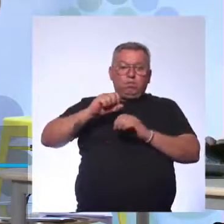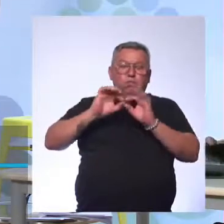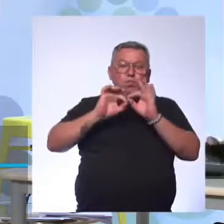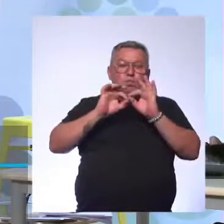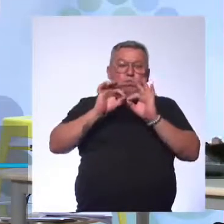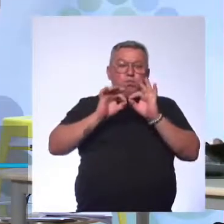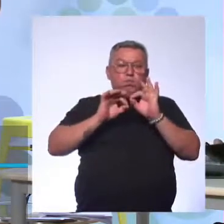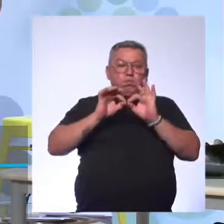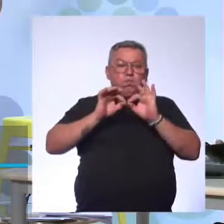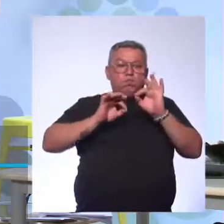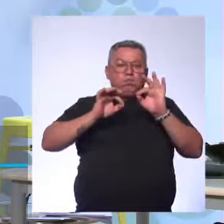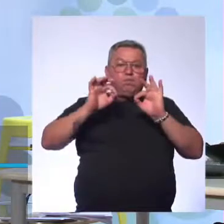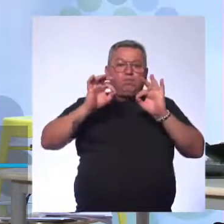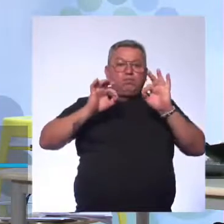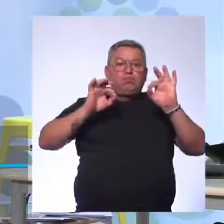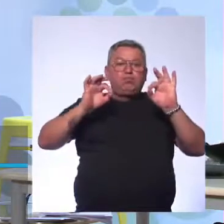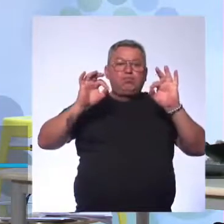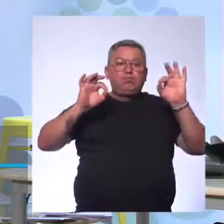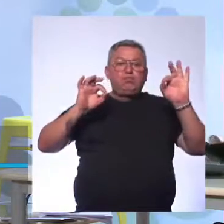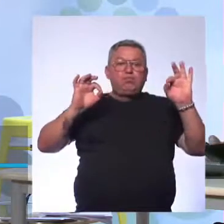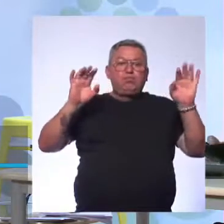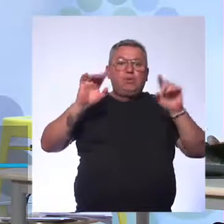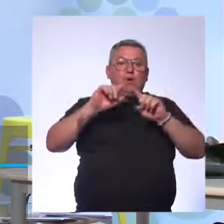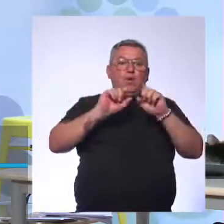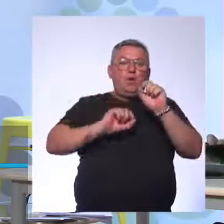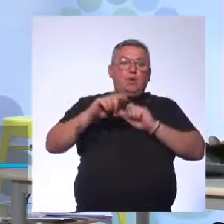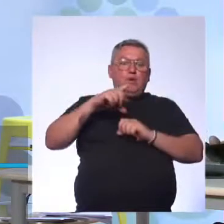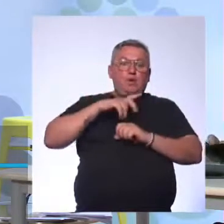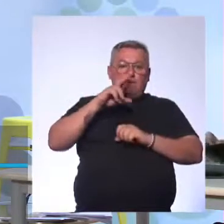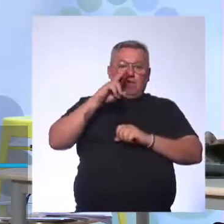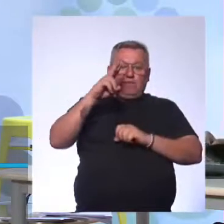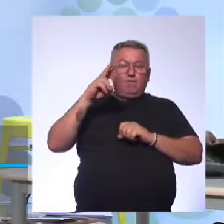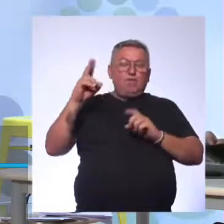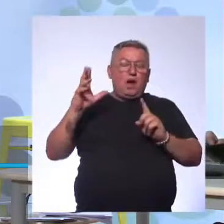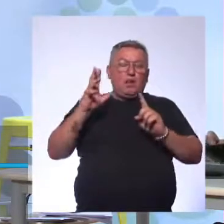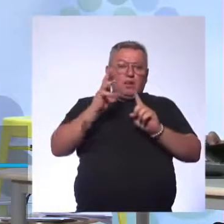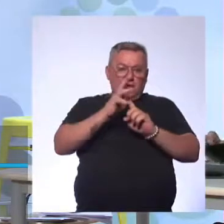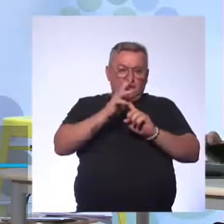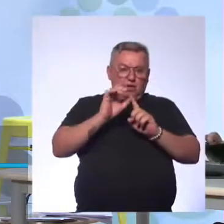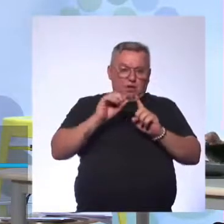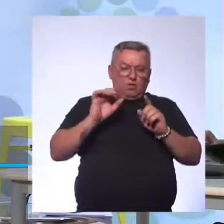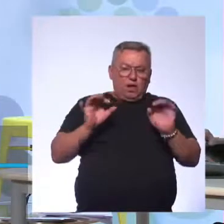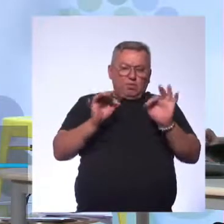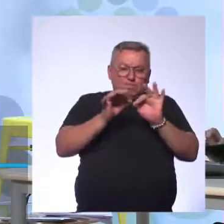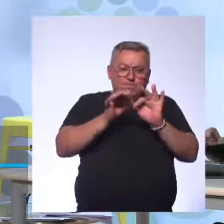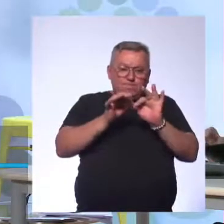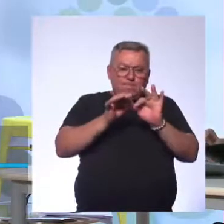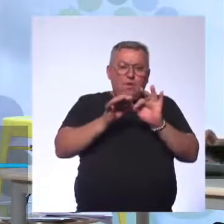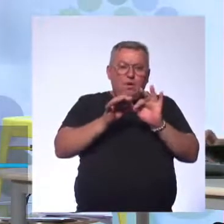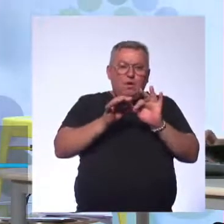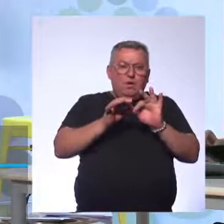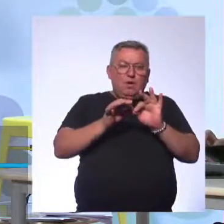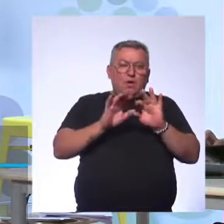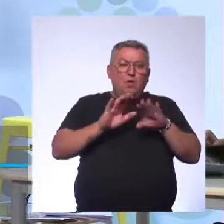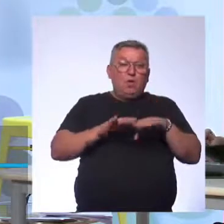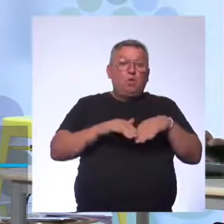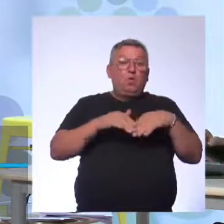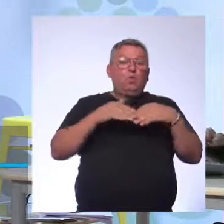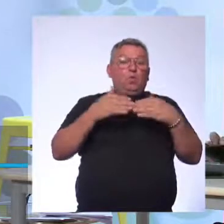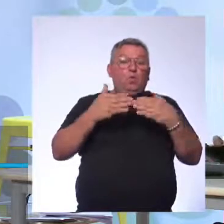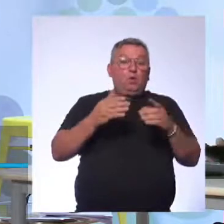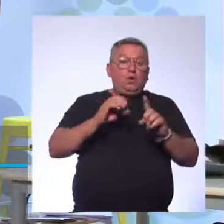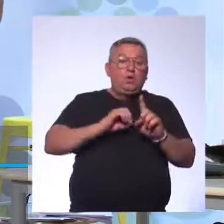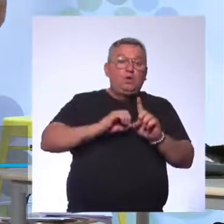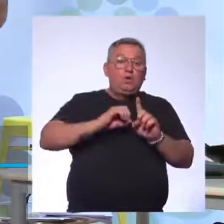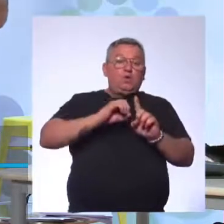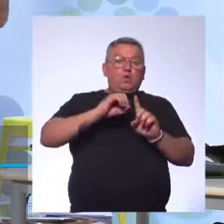moléculas elas vão sendo liberadas ali tem a força de atração certo então e terminada força quando